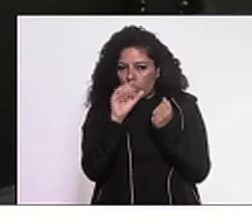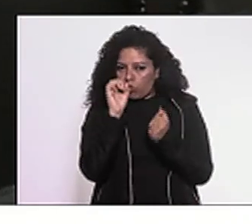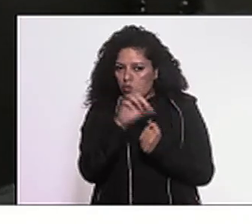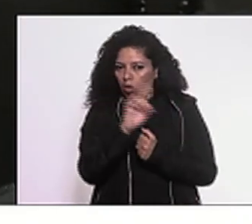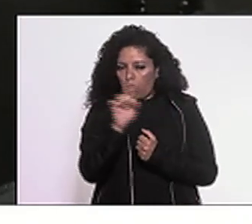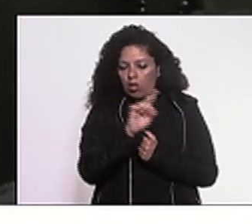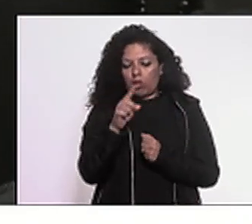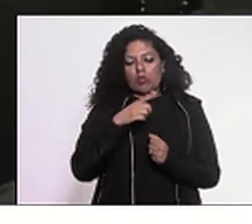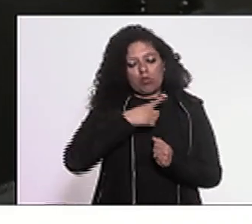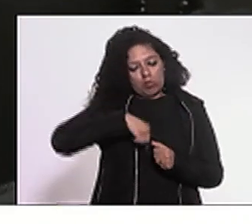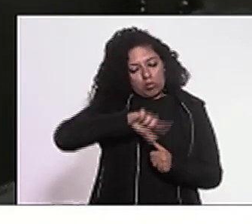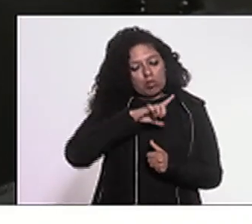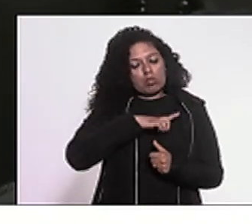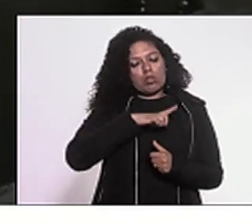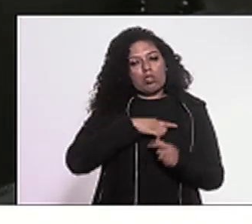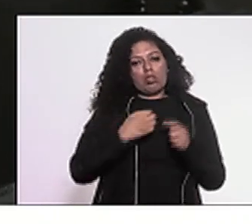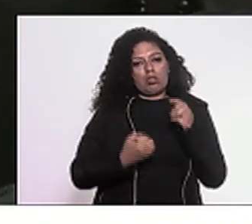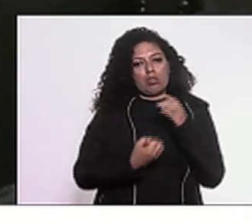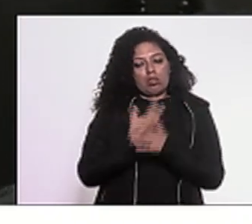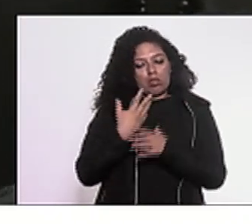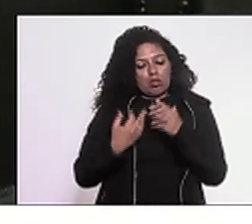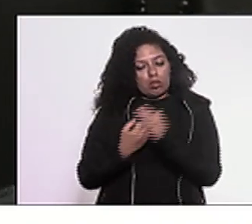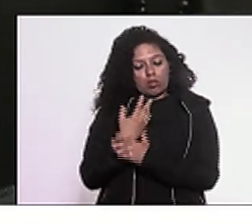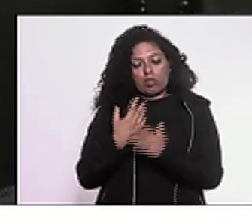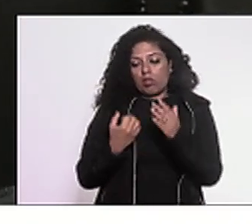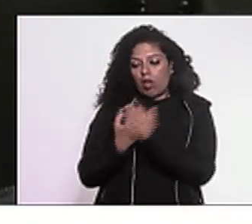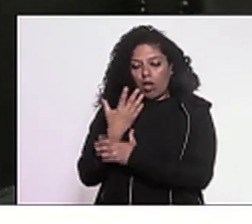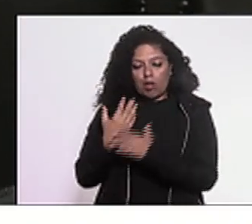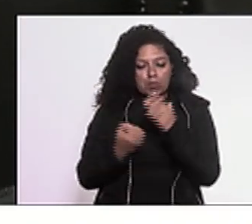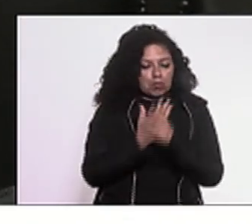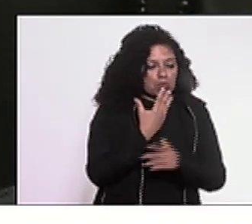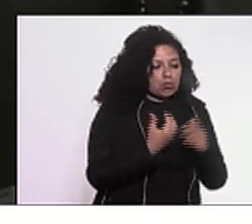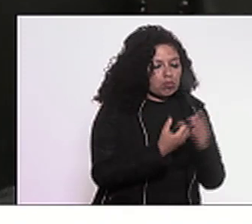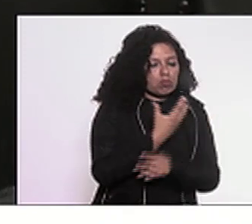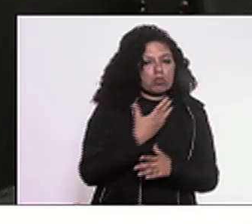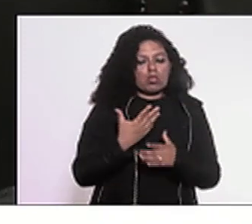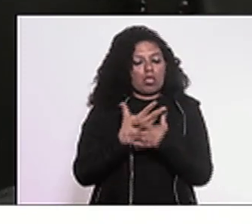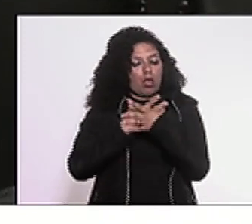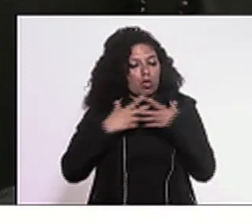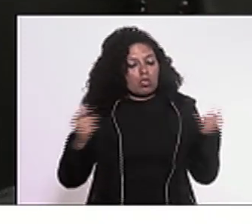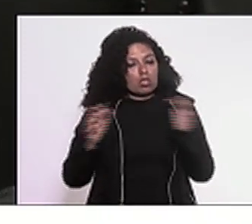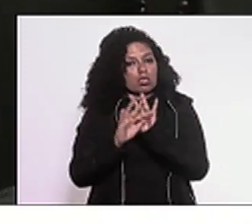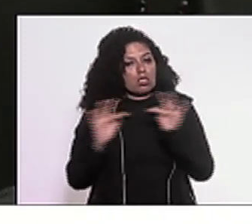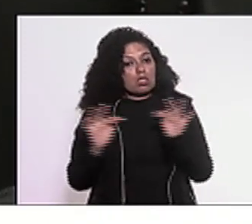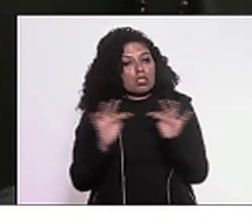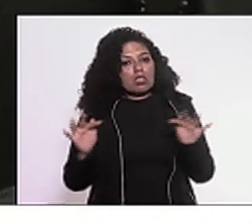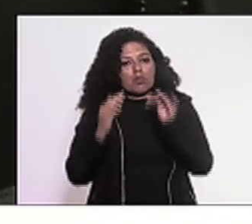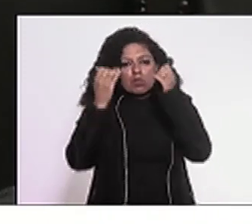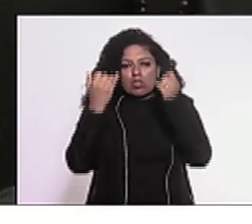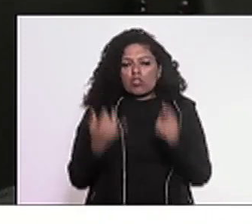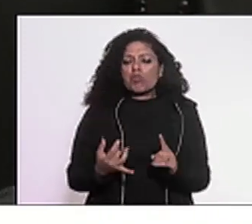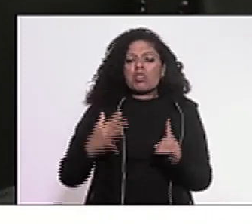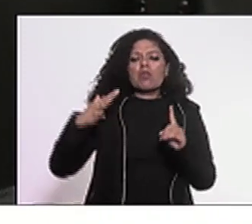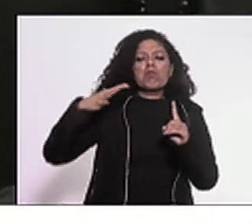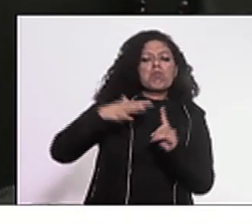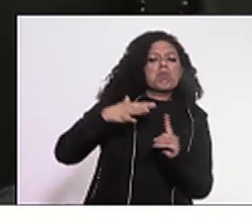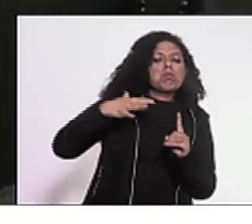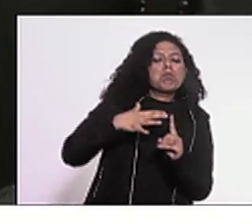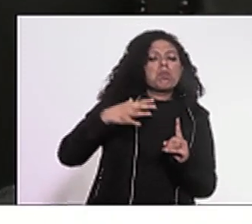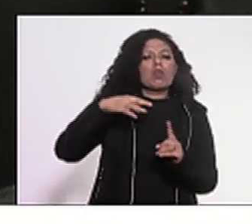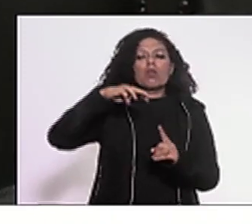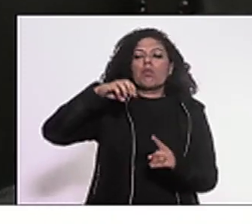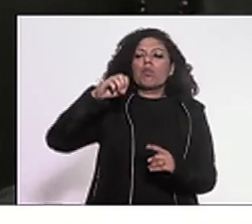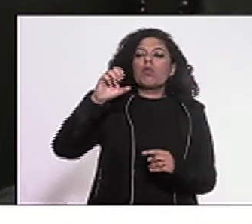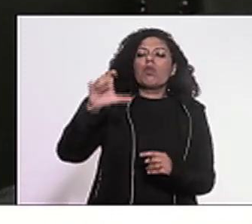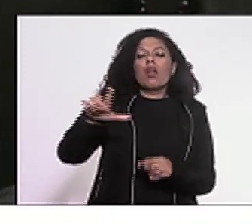ali um mínimo, né, do que seria assédio moral, né, e deixar